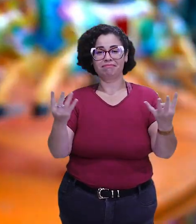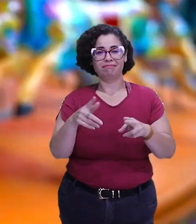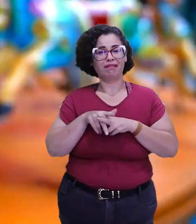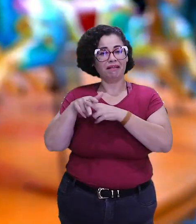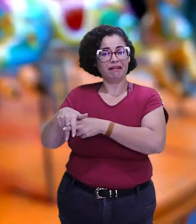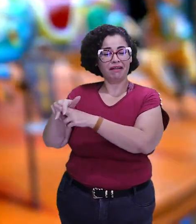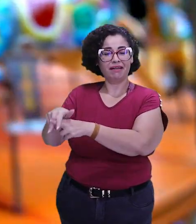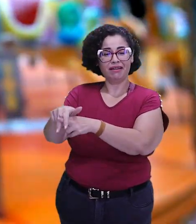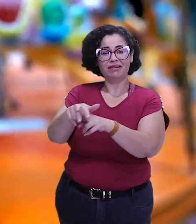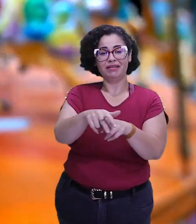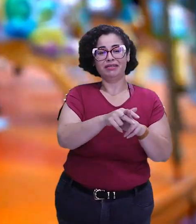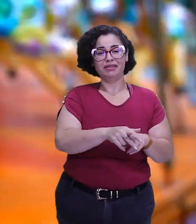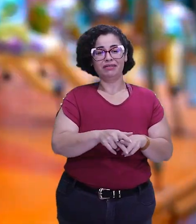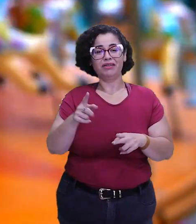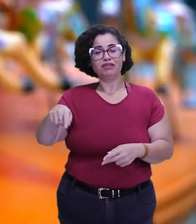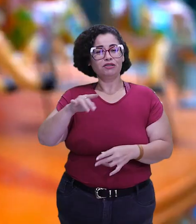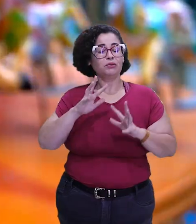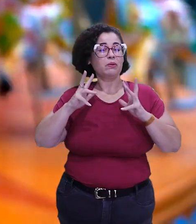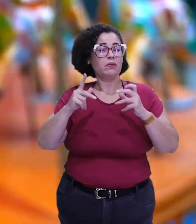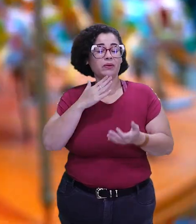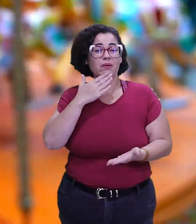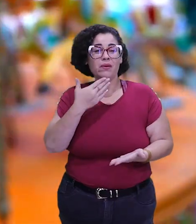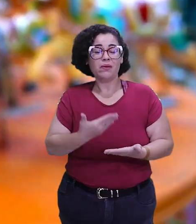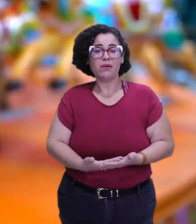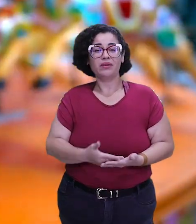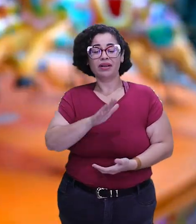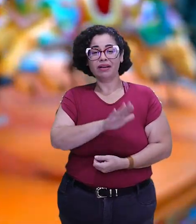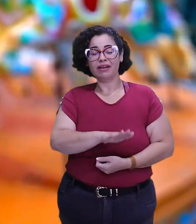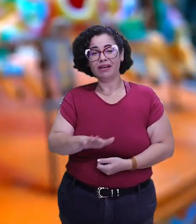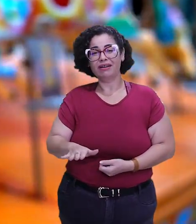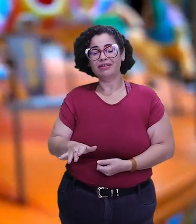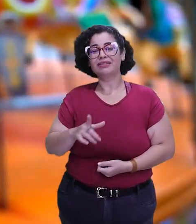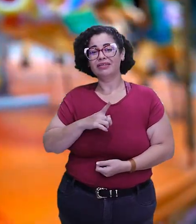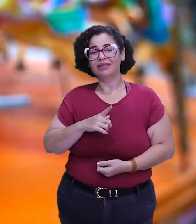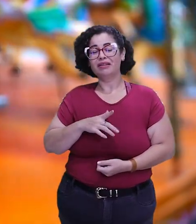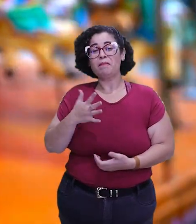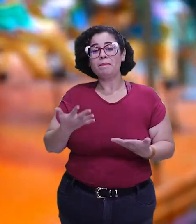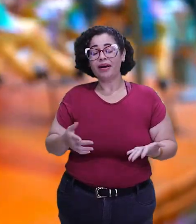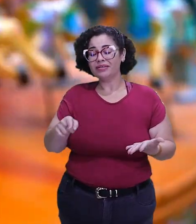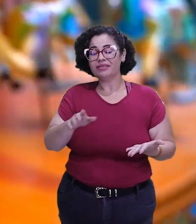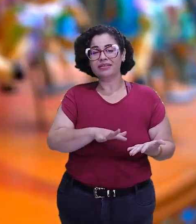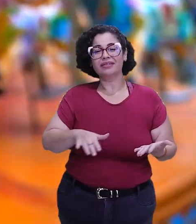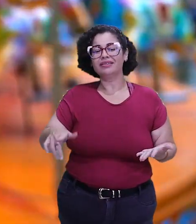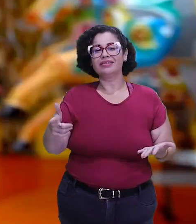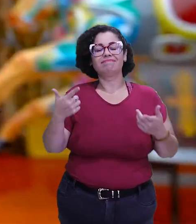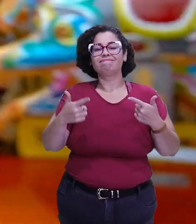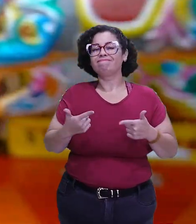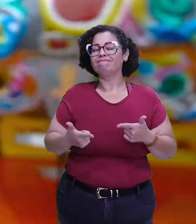Mais uma vez, o encanto puro e silencioso típico das crianças, mas que para os capitães da areia não é